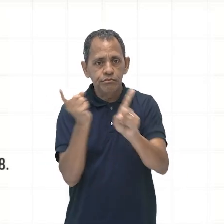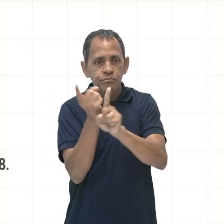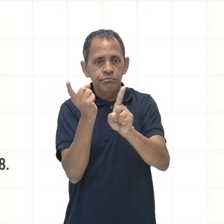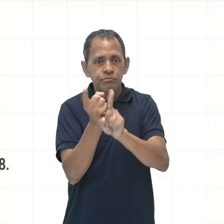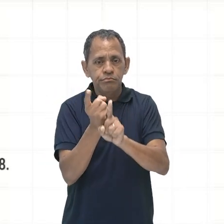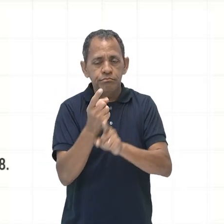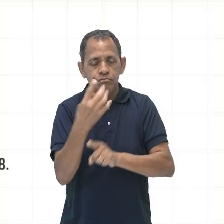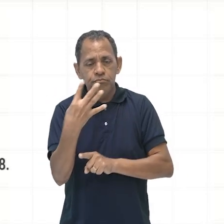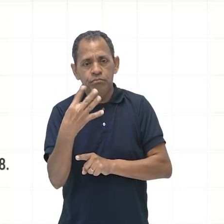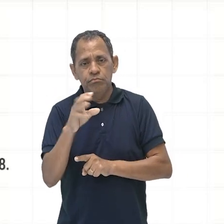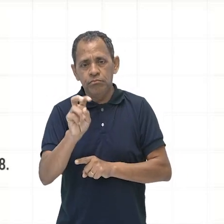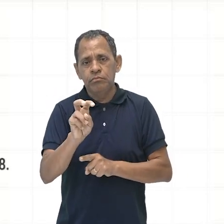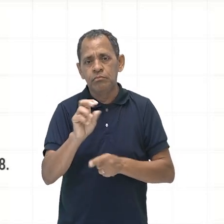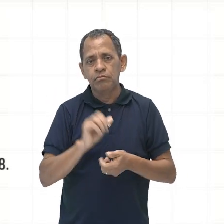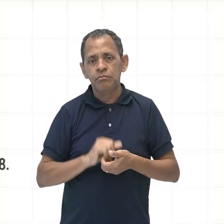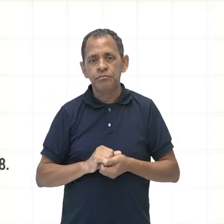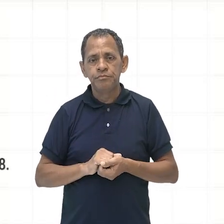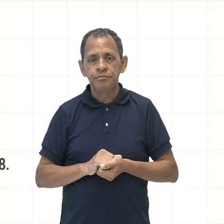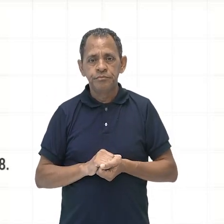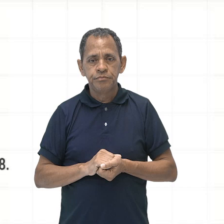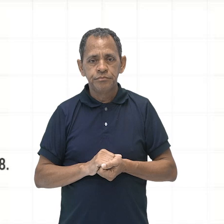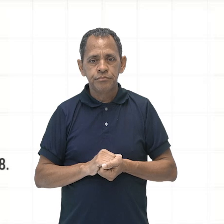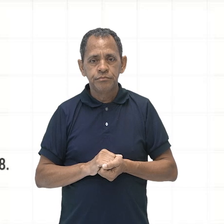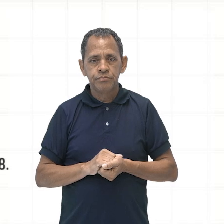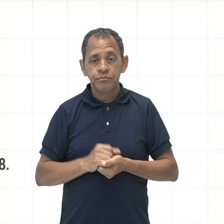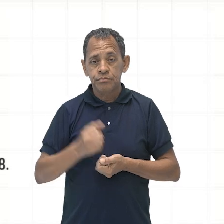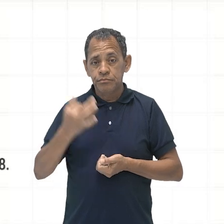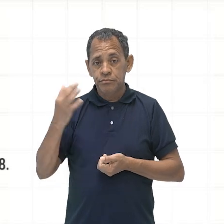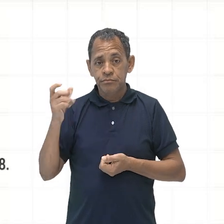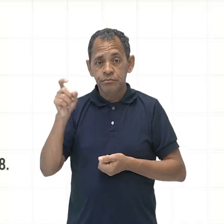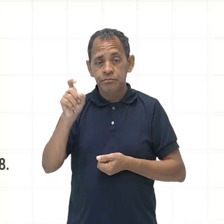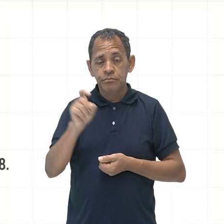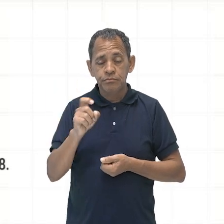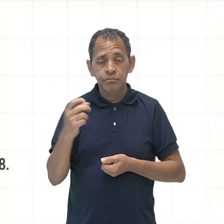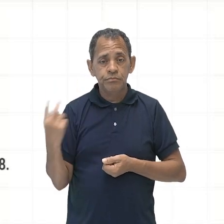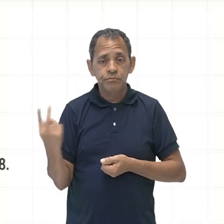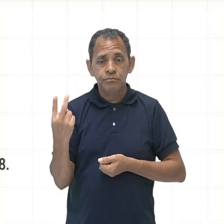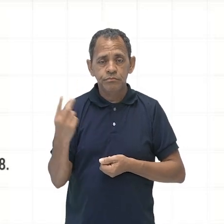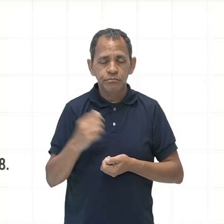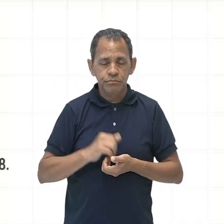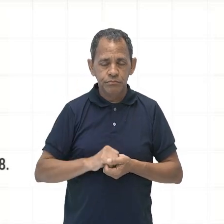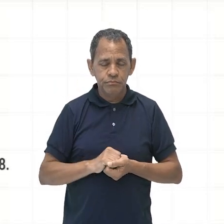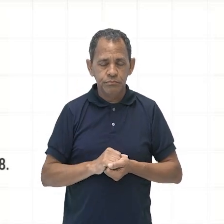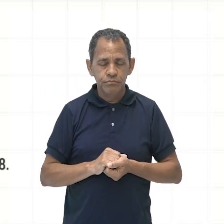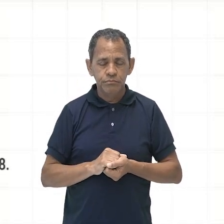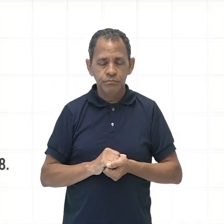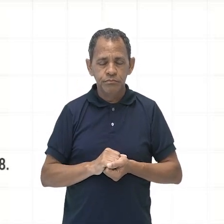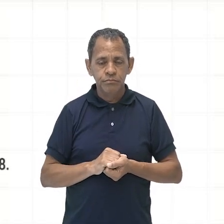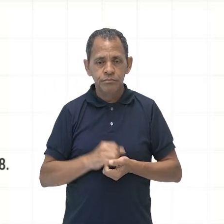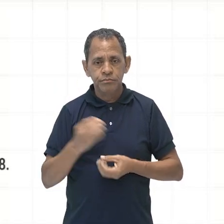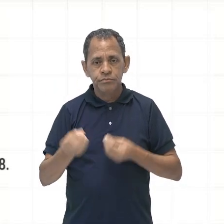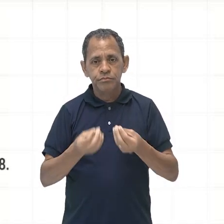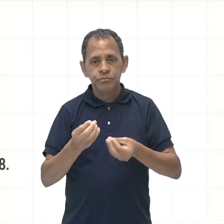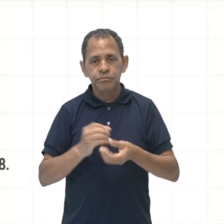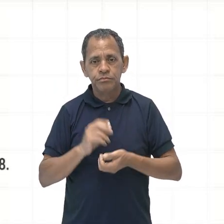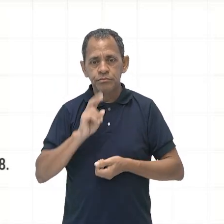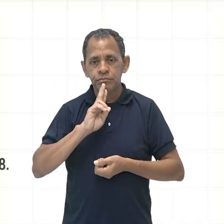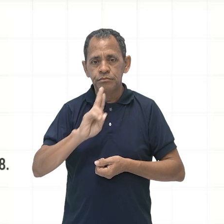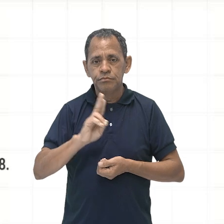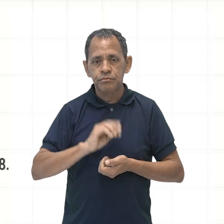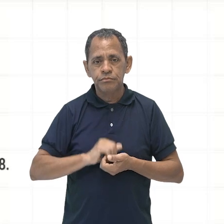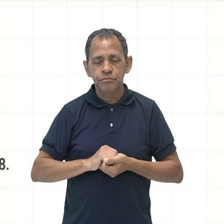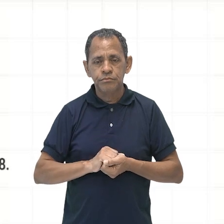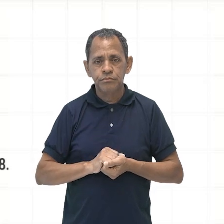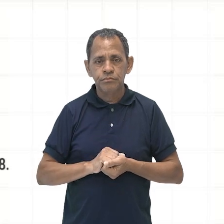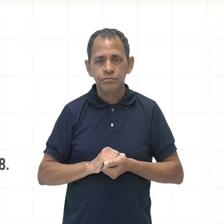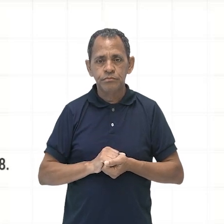45? Né? Quanto é que vai ser esse x aqui para eu chegar a 45? Como é que a gente vai fazer essa conta? De várias formas. Você